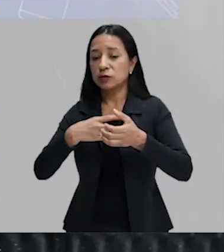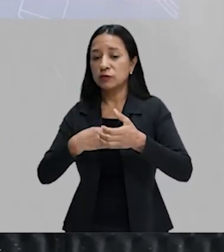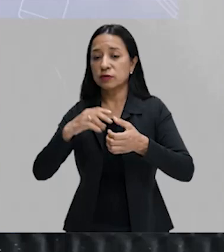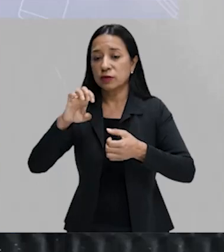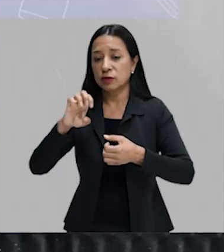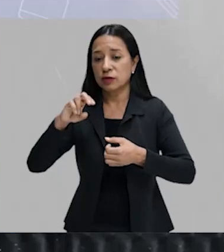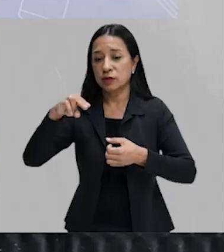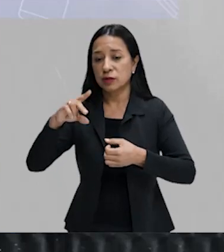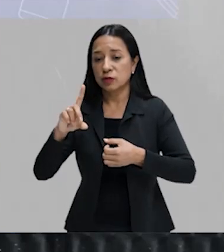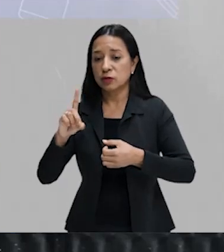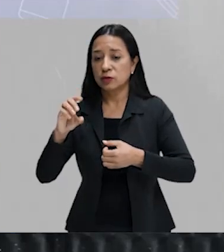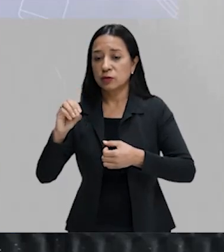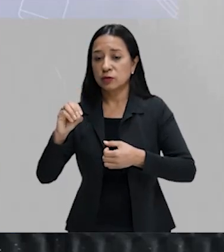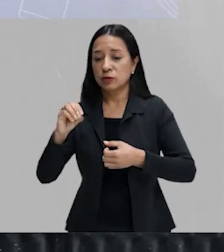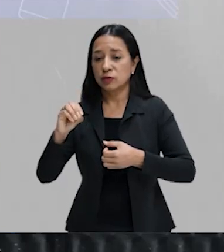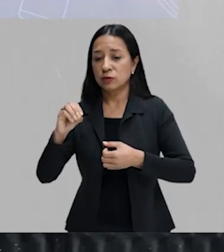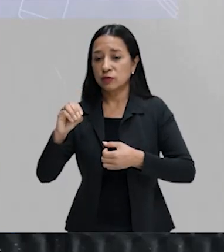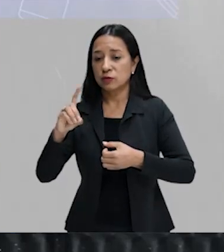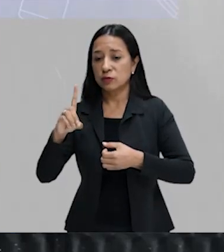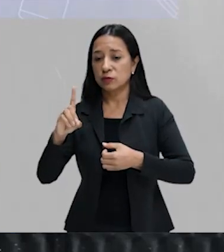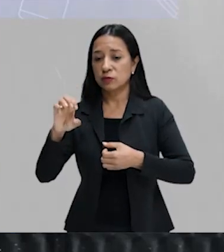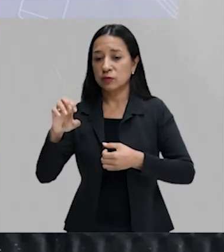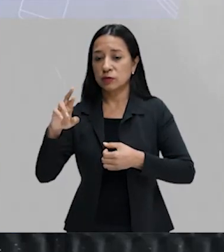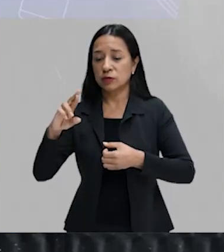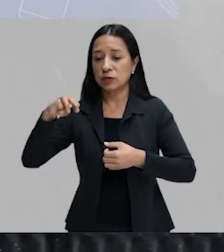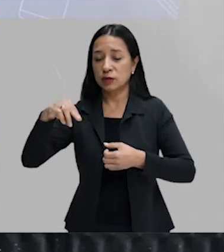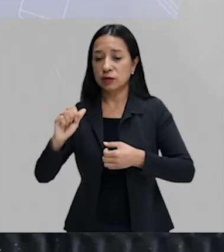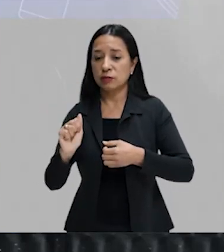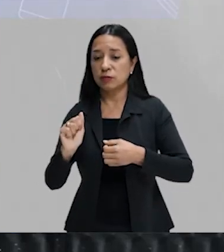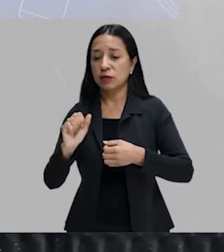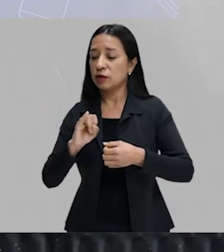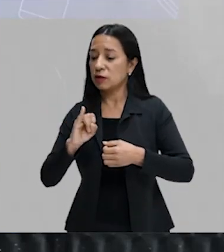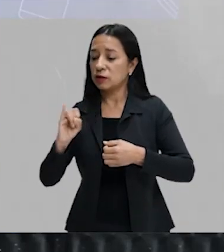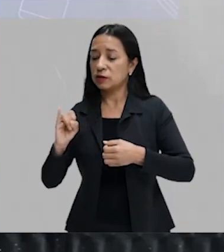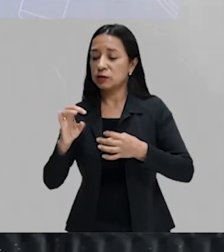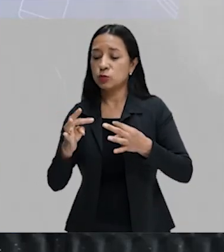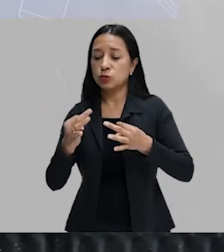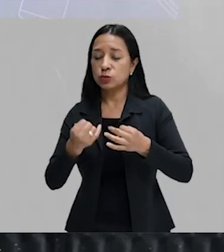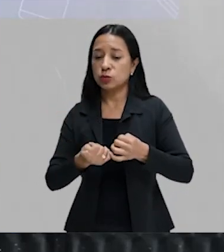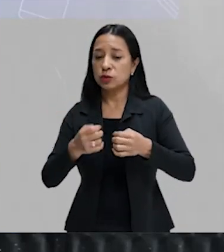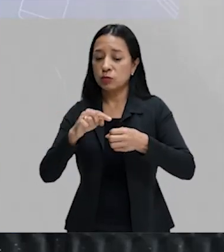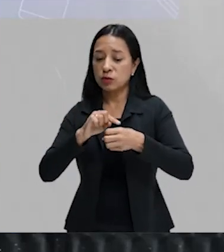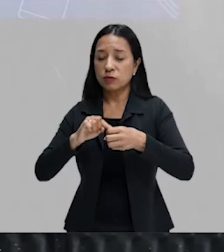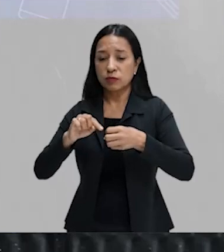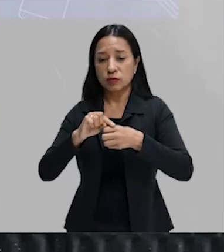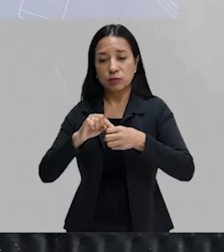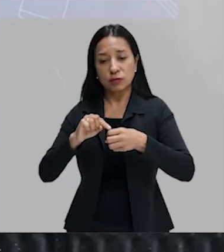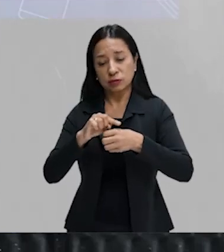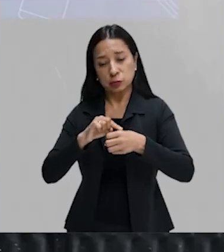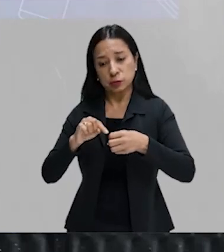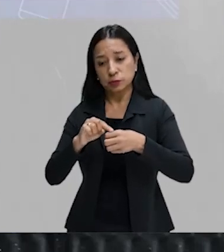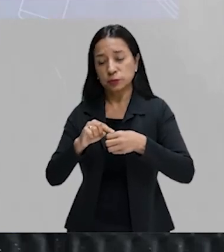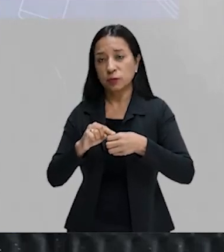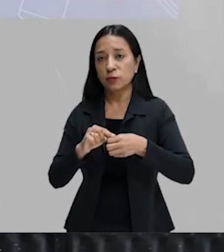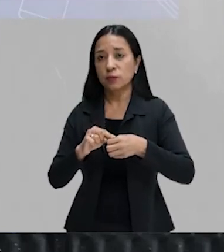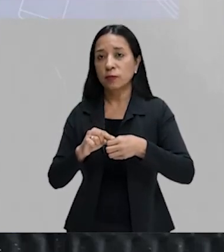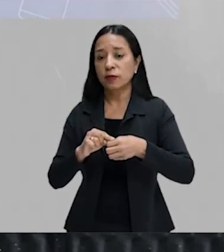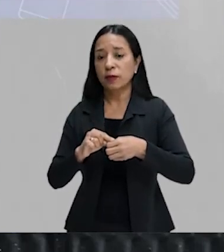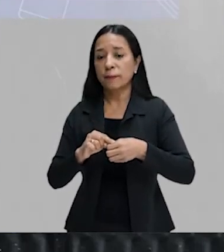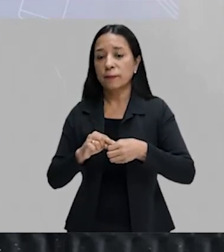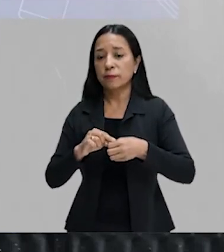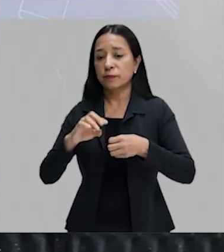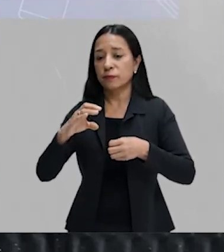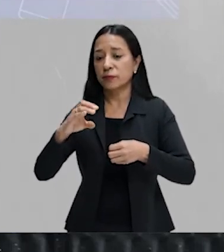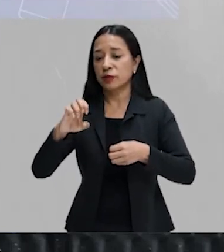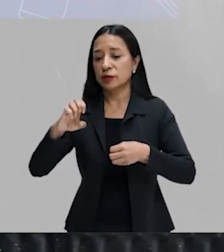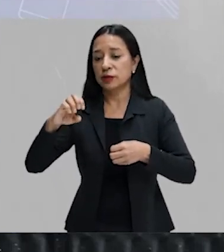Então, se esse espaço estiver totalmente formado por uma parede, que é chamado de endoderma, aí ele é um